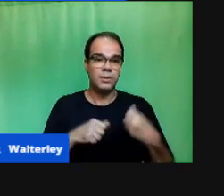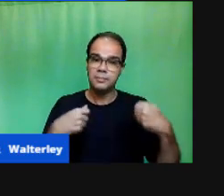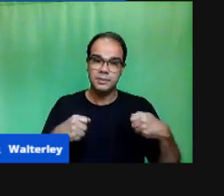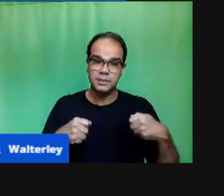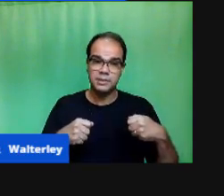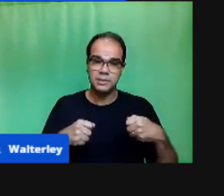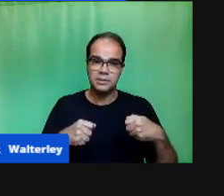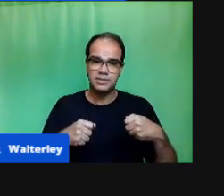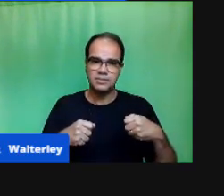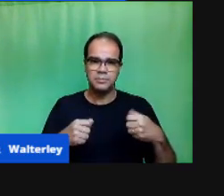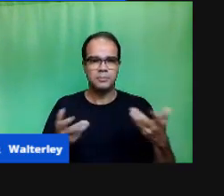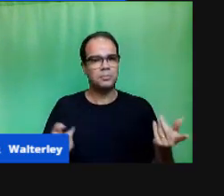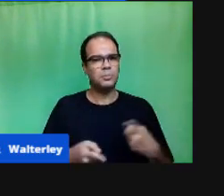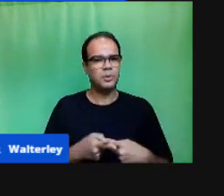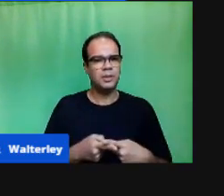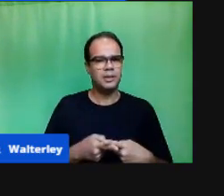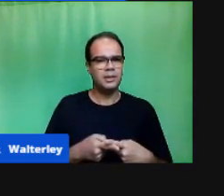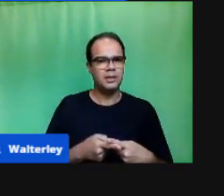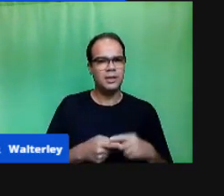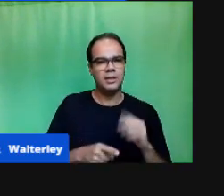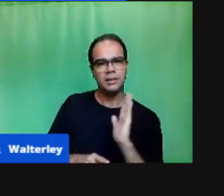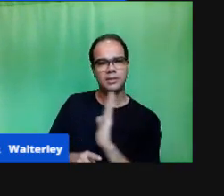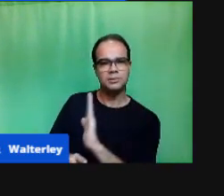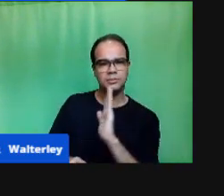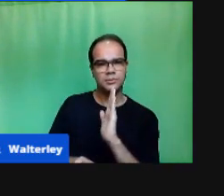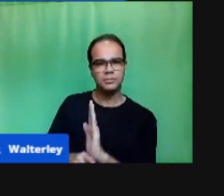Buscar nas redes sociais, buscar